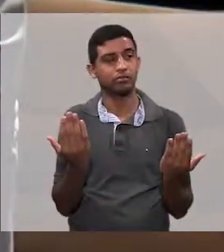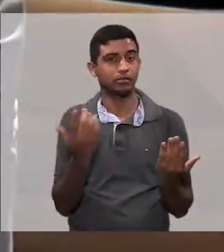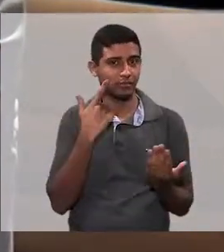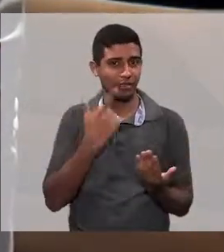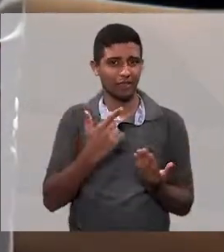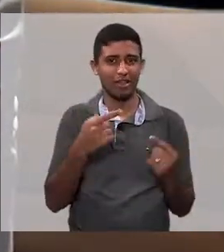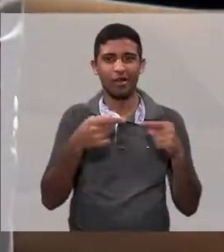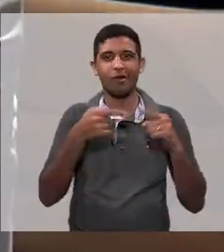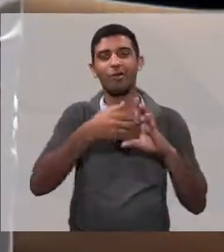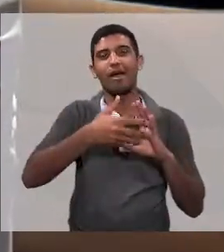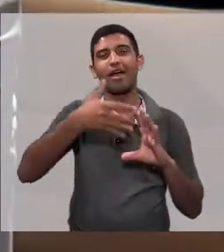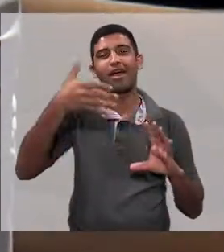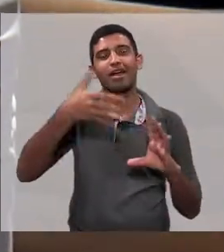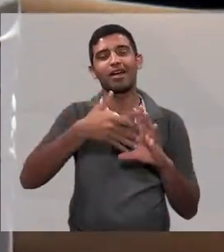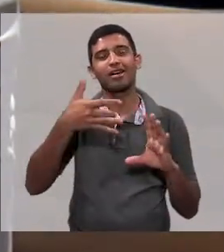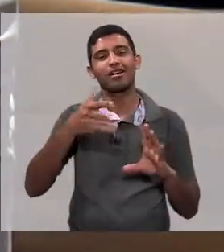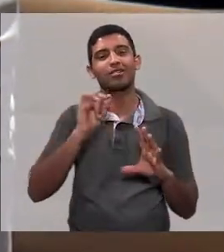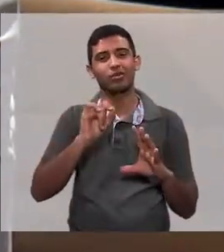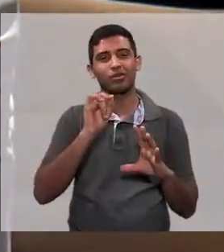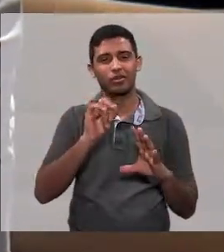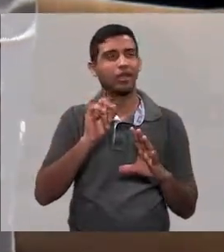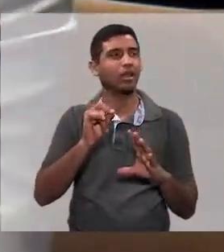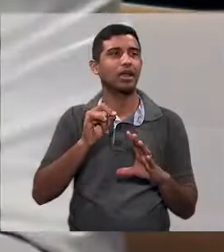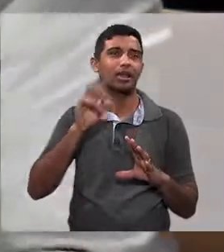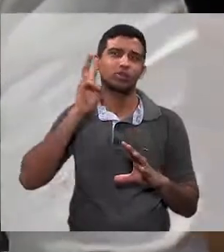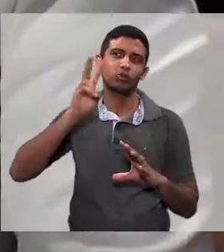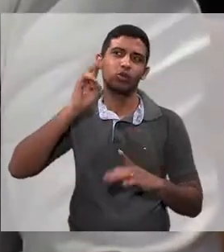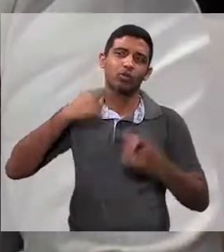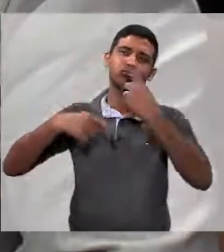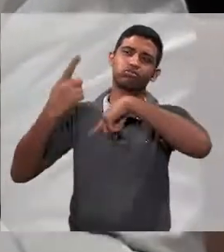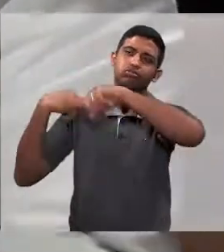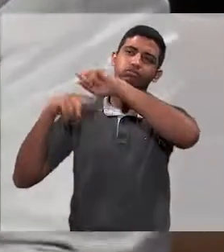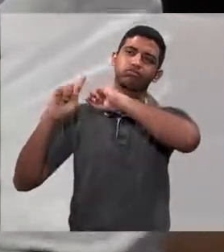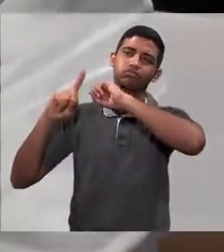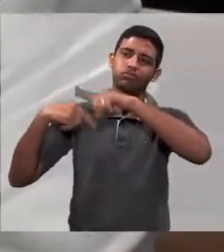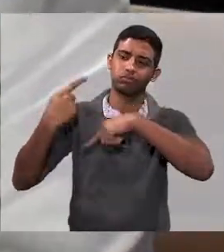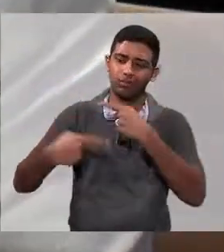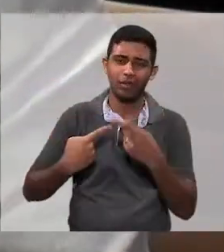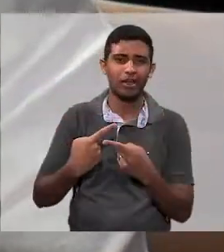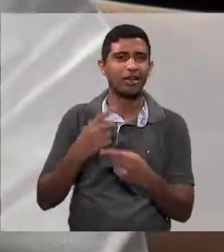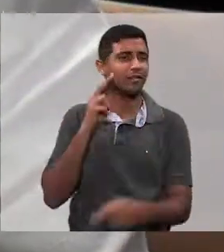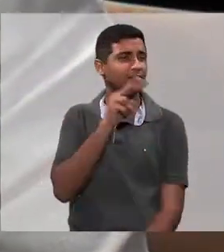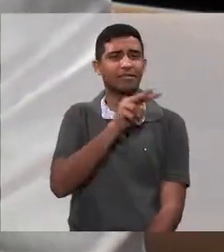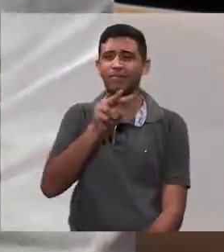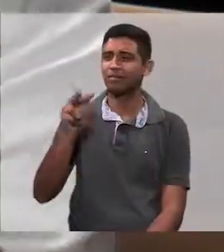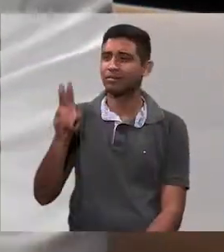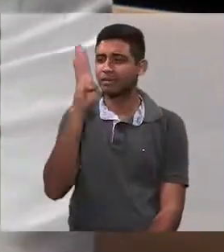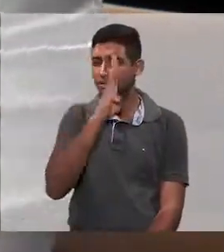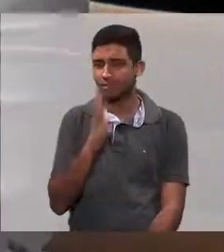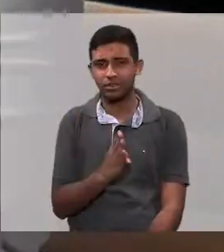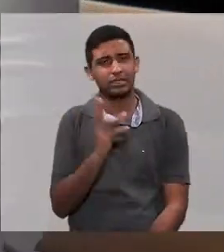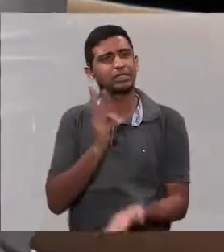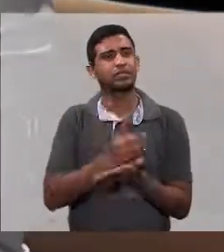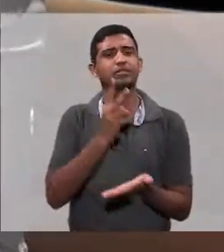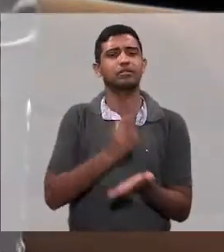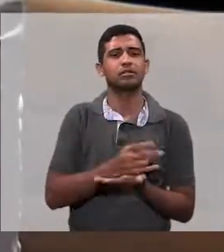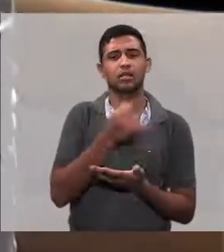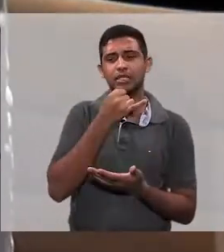uma característica, assim, historicamente, a gente vive isso no Brasil, né? A gente tem ali